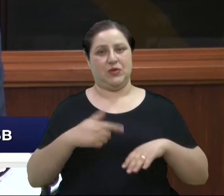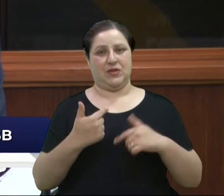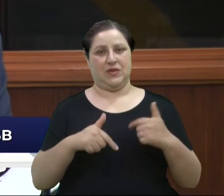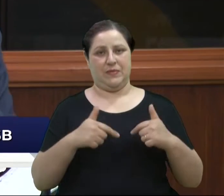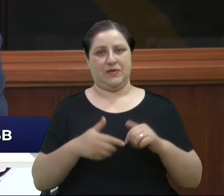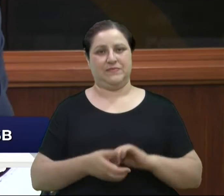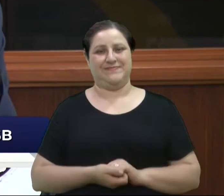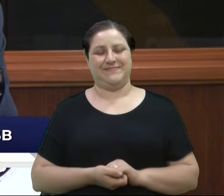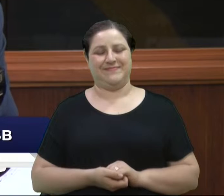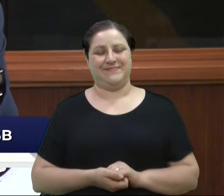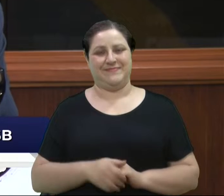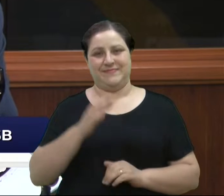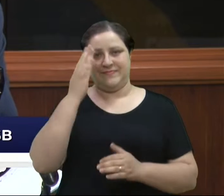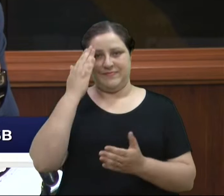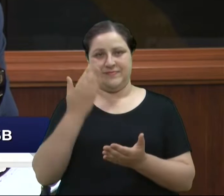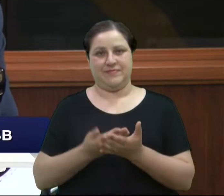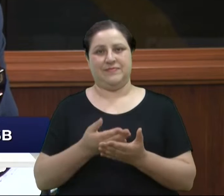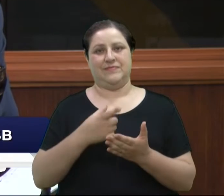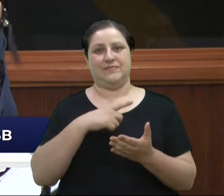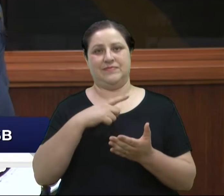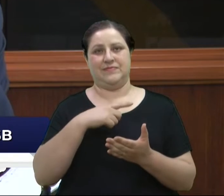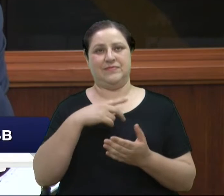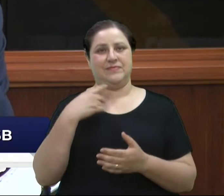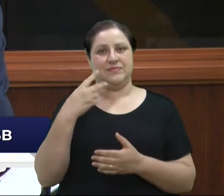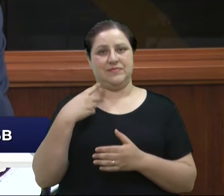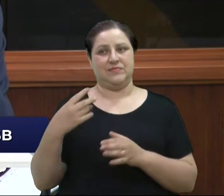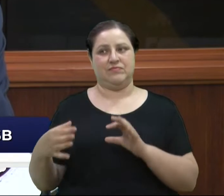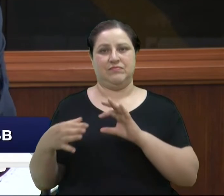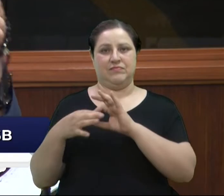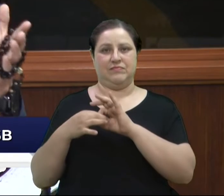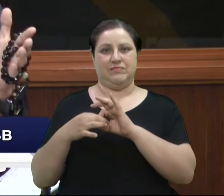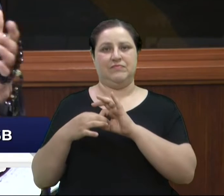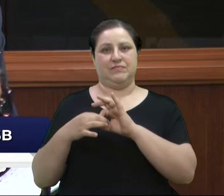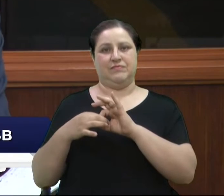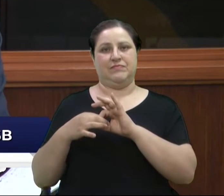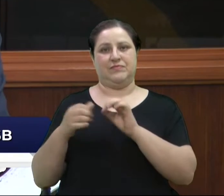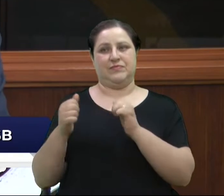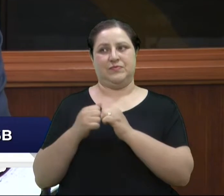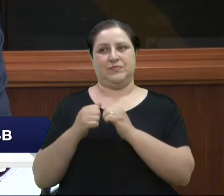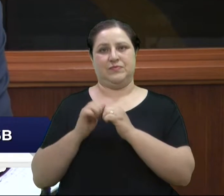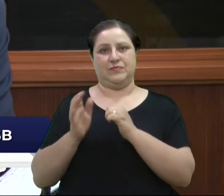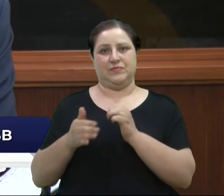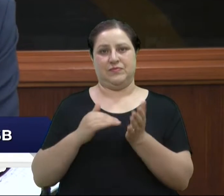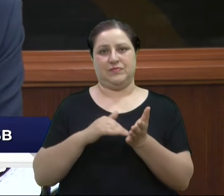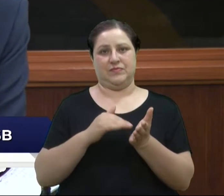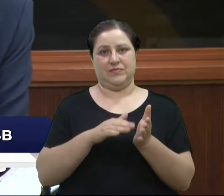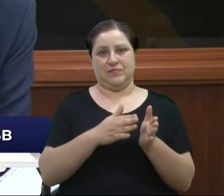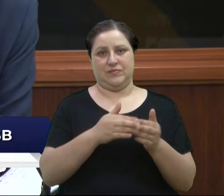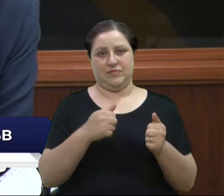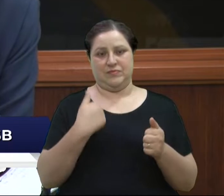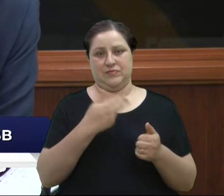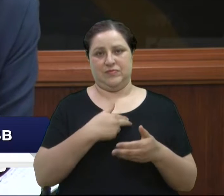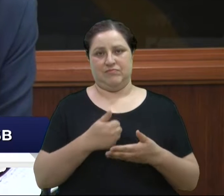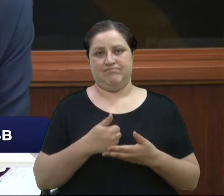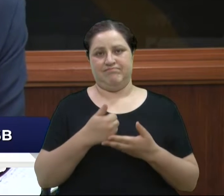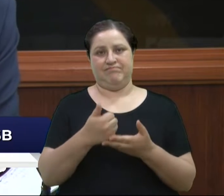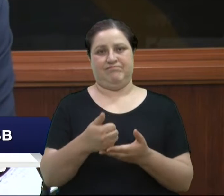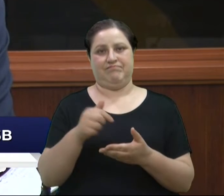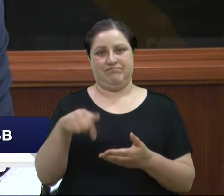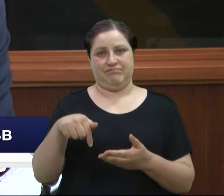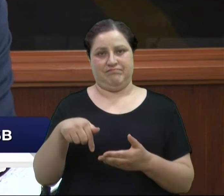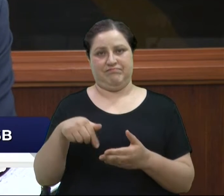Eu acredito que, em conjunto com os demais vereadores, né, como a secretária pediu o nosso aporte, o nosso